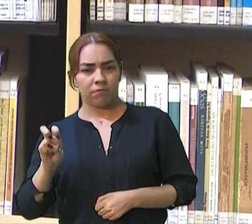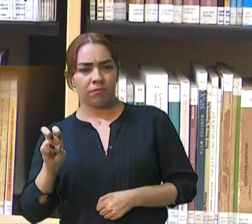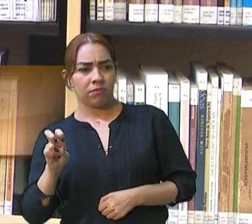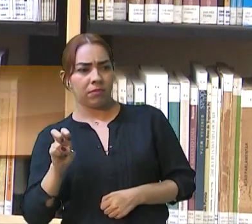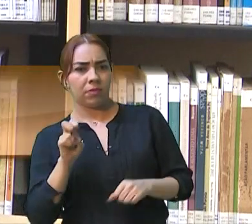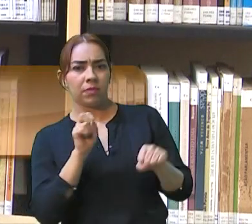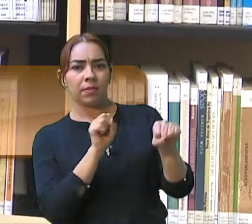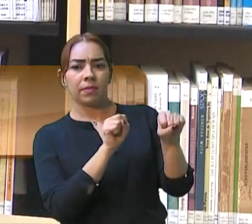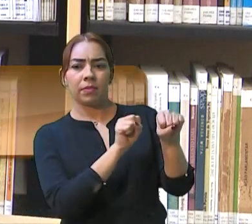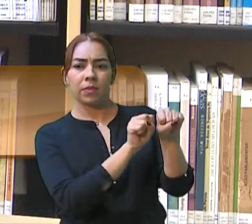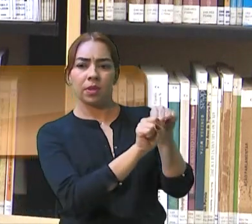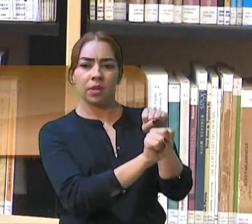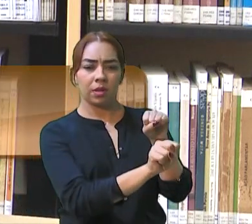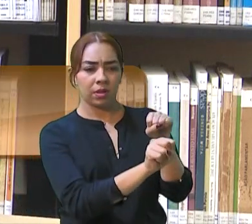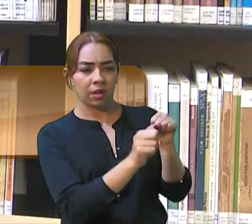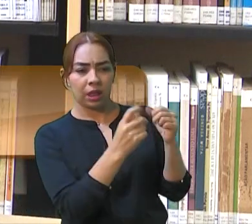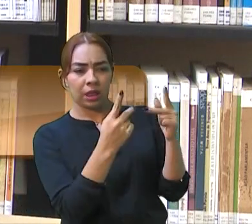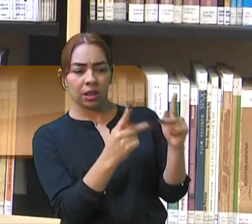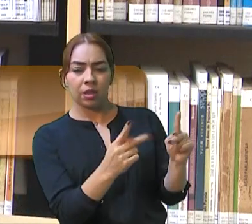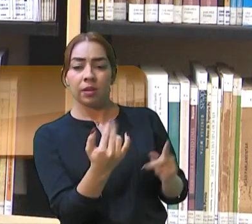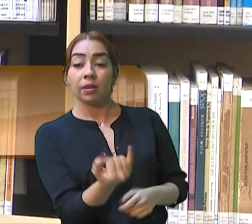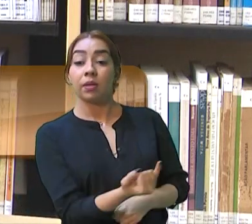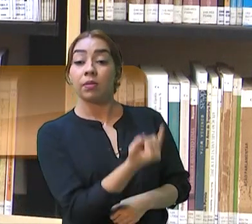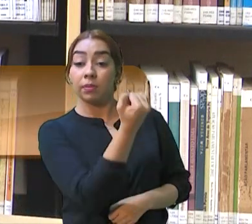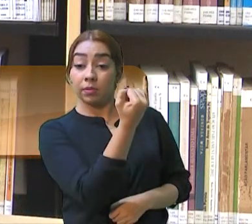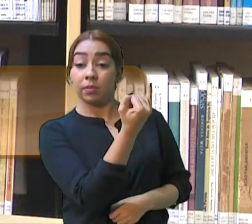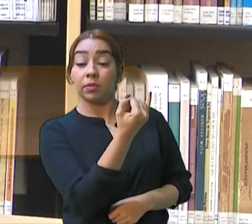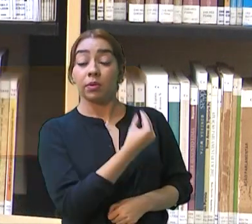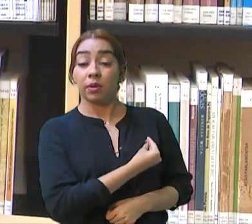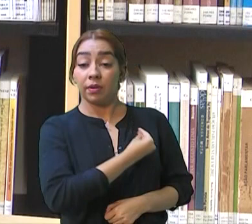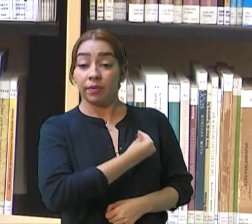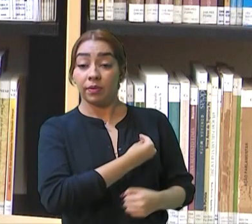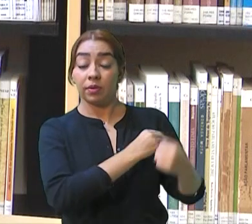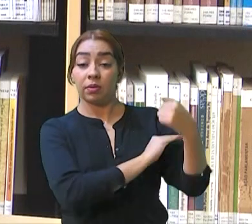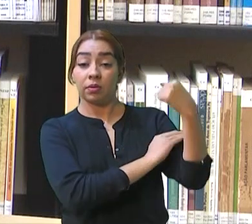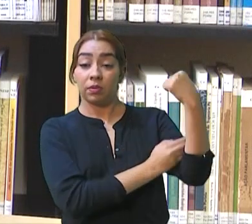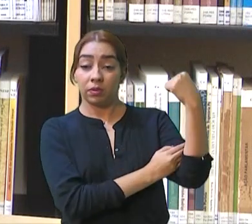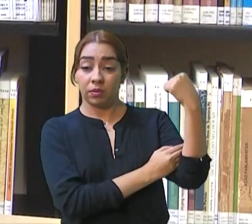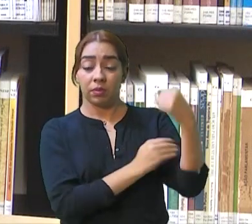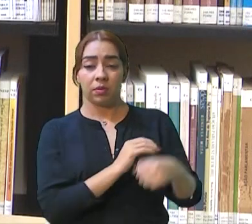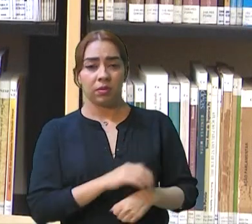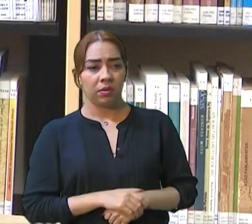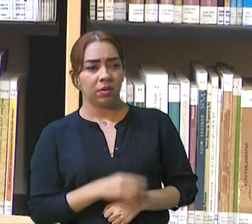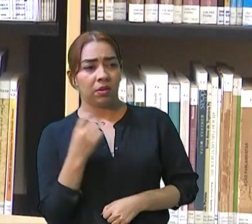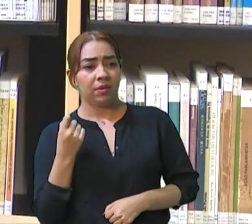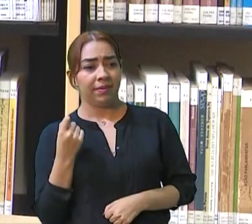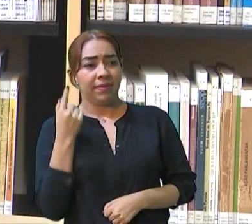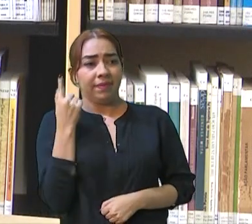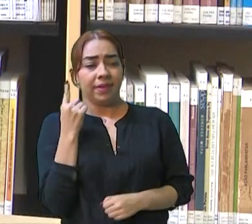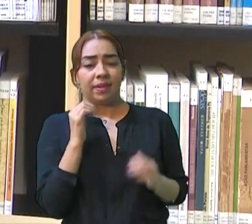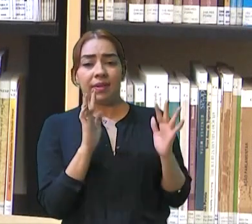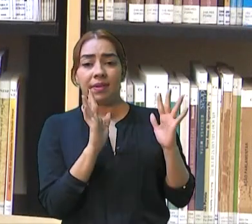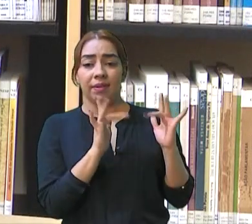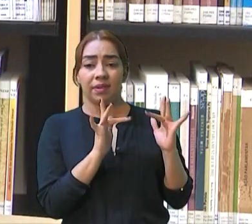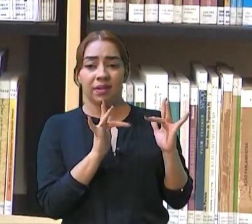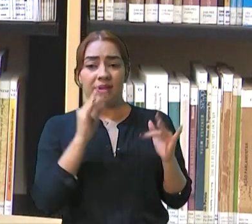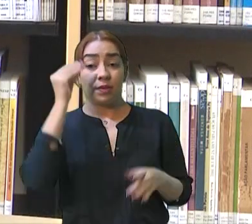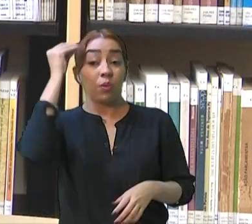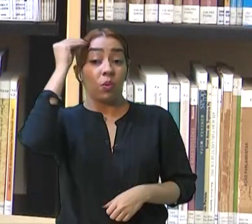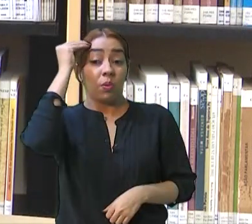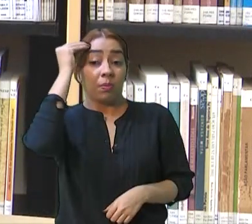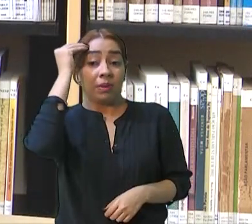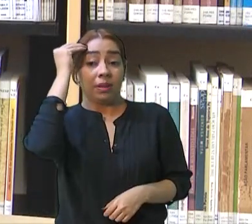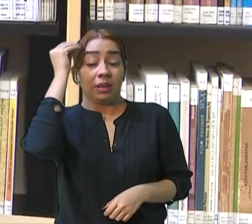uma co-protagonista importante no mundo do herói. Porque você matar a namorada do herói e culpar o próprio